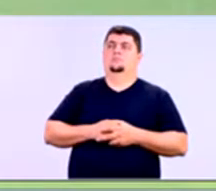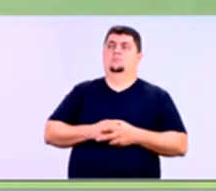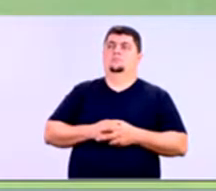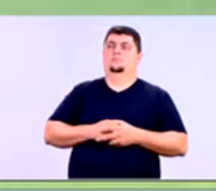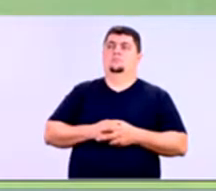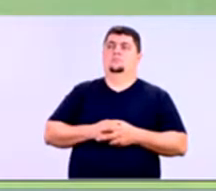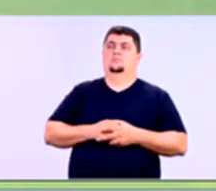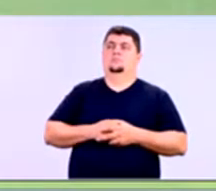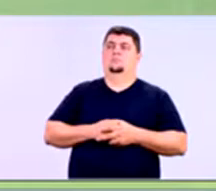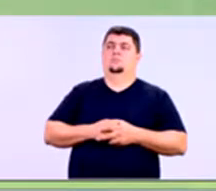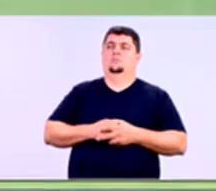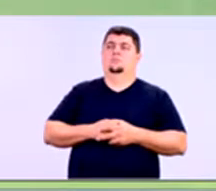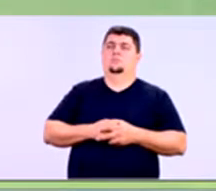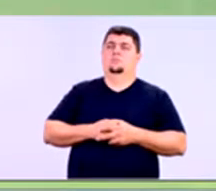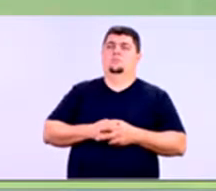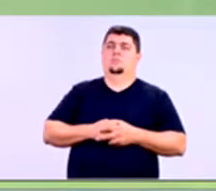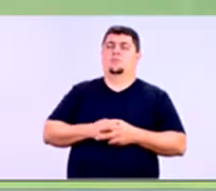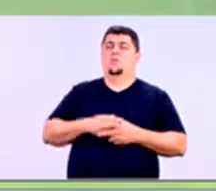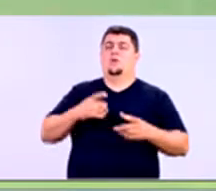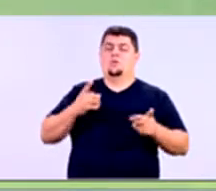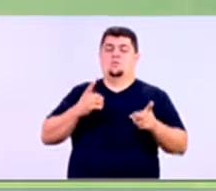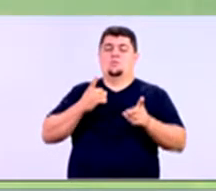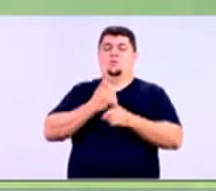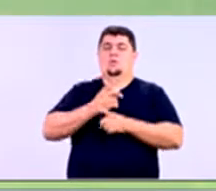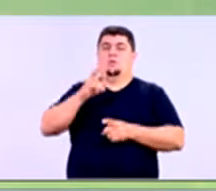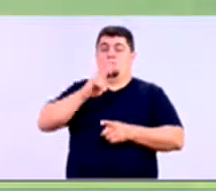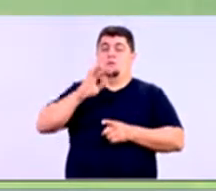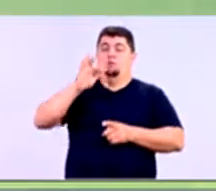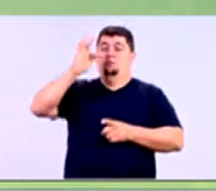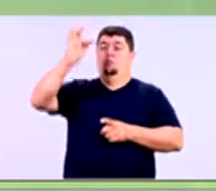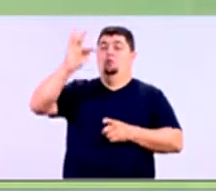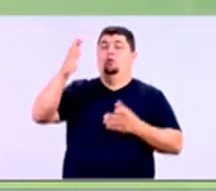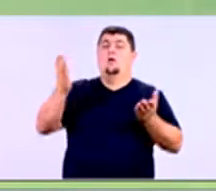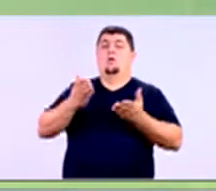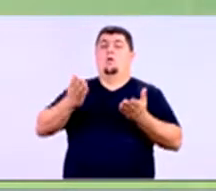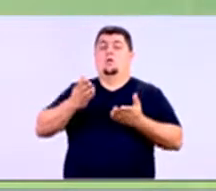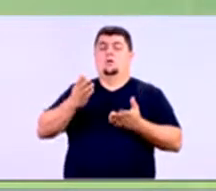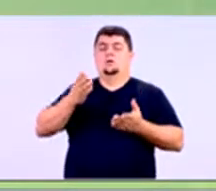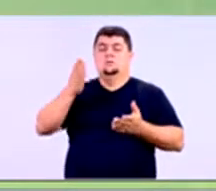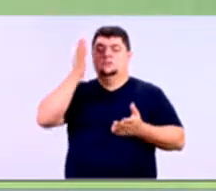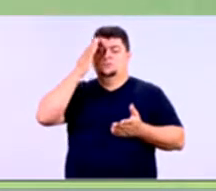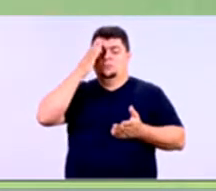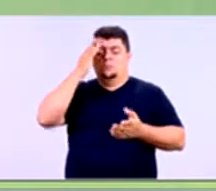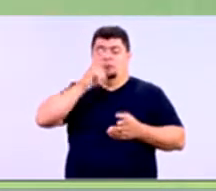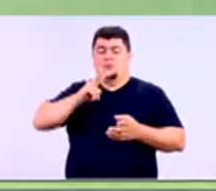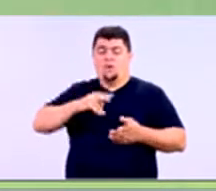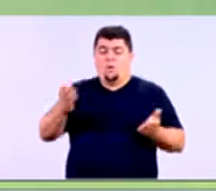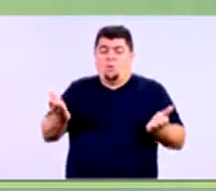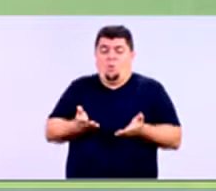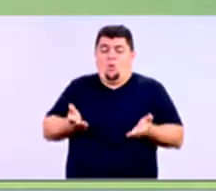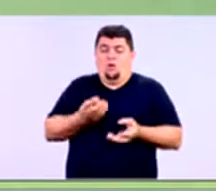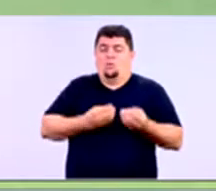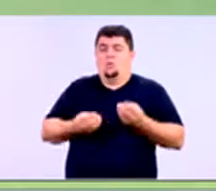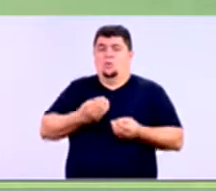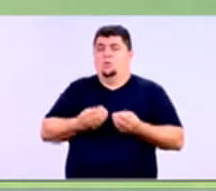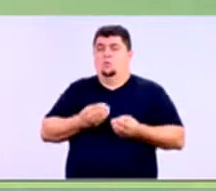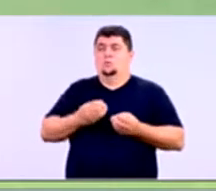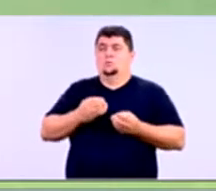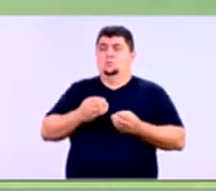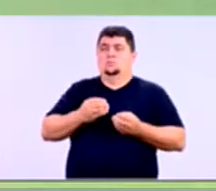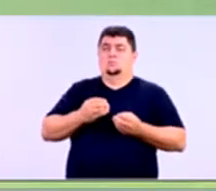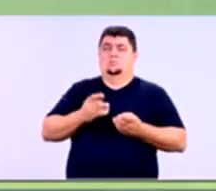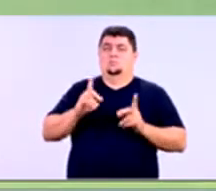Agora, fiz para determinar o valor futuro. Mas como que eu vou calcular o valor presente usando a mesma